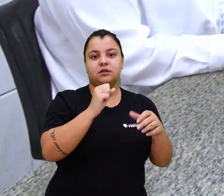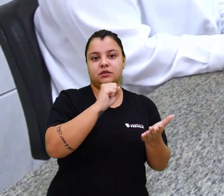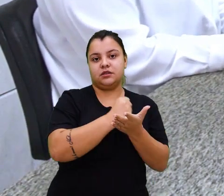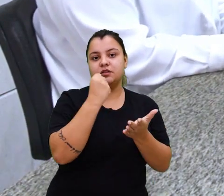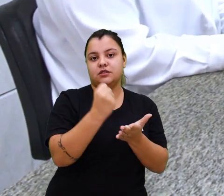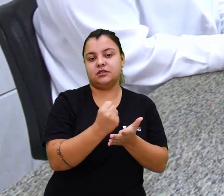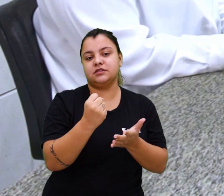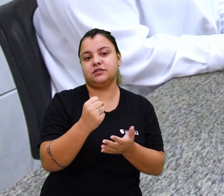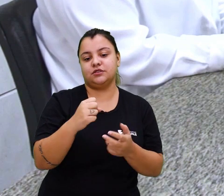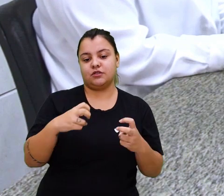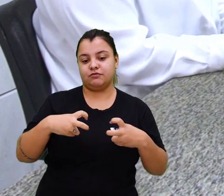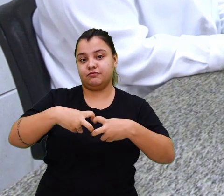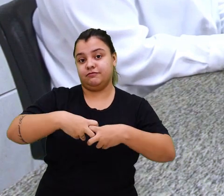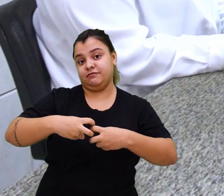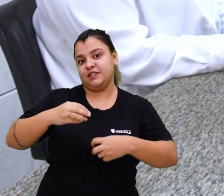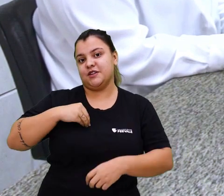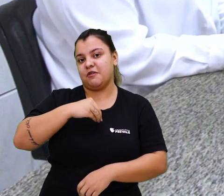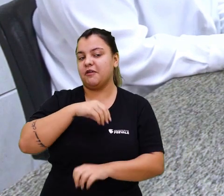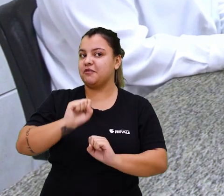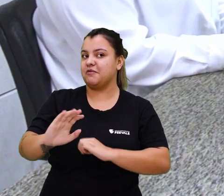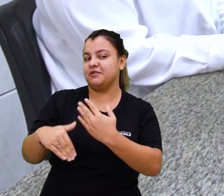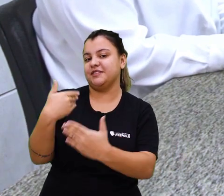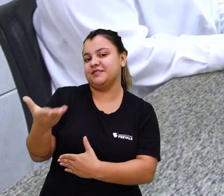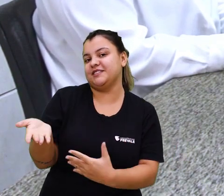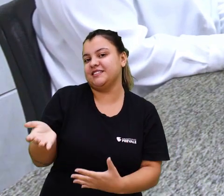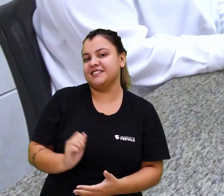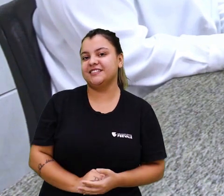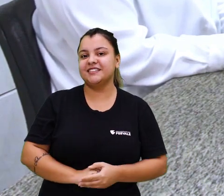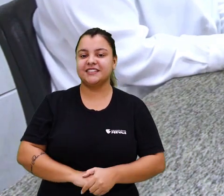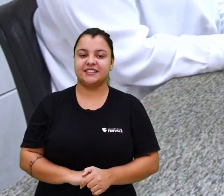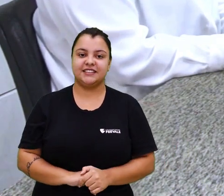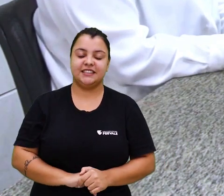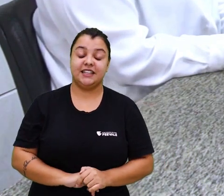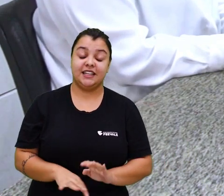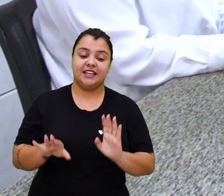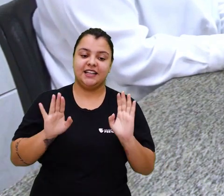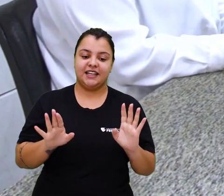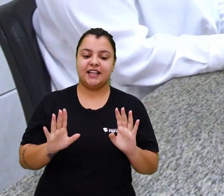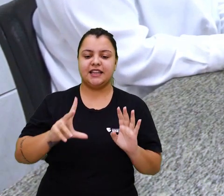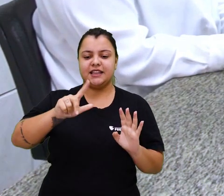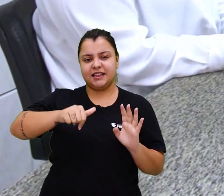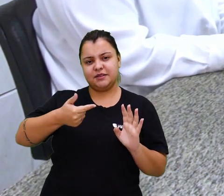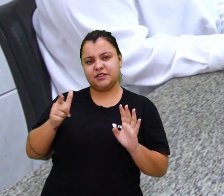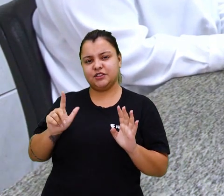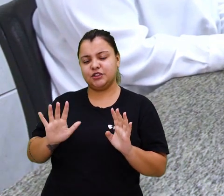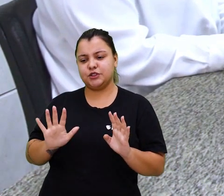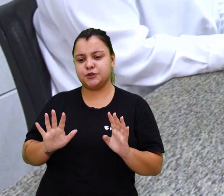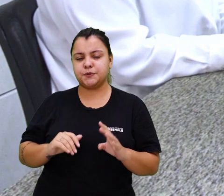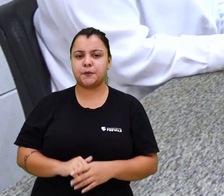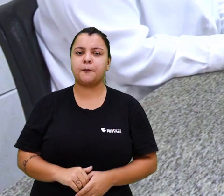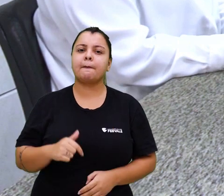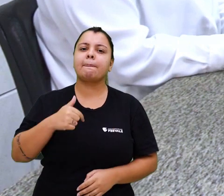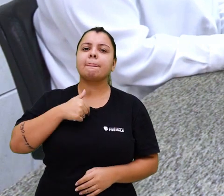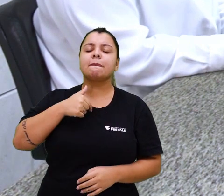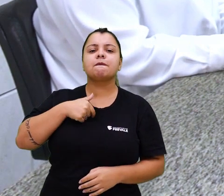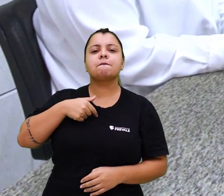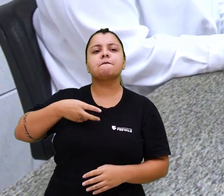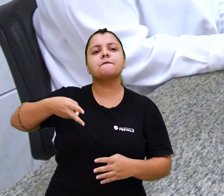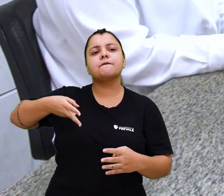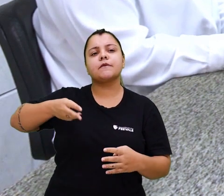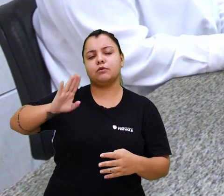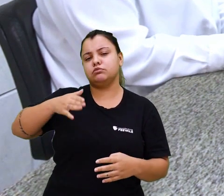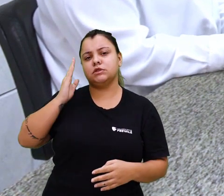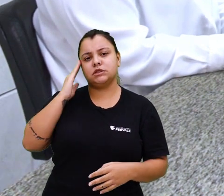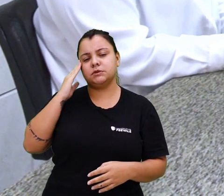então eu vou posso ser a próxima que massa e aí depois disso ã eu sempre já sabia